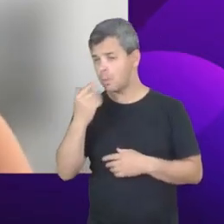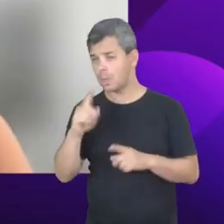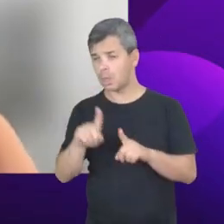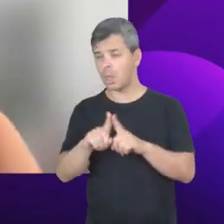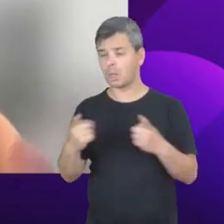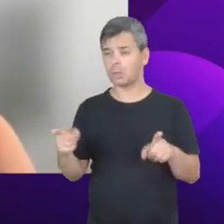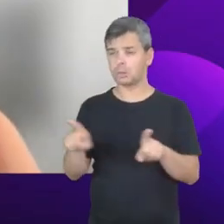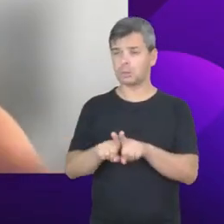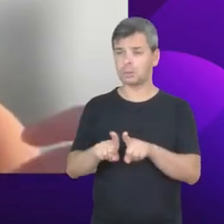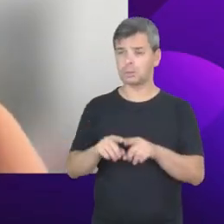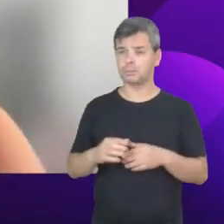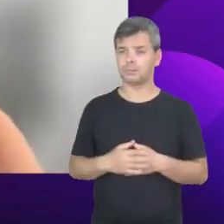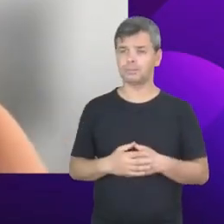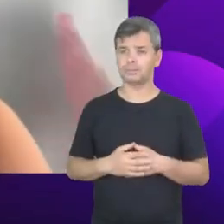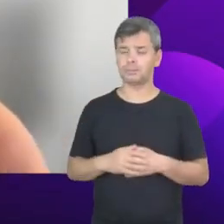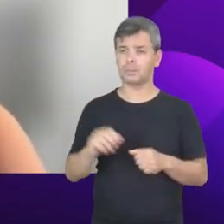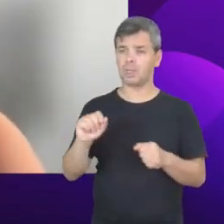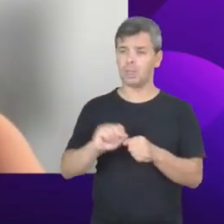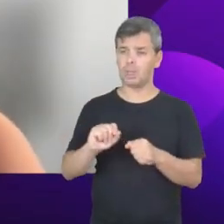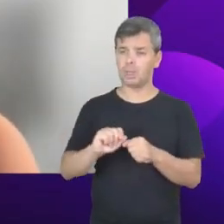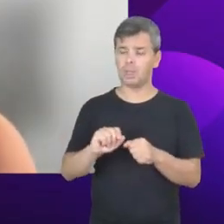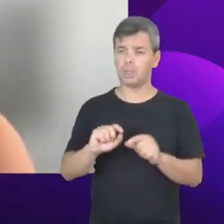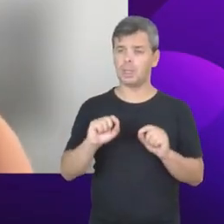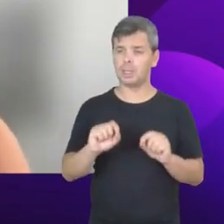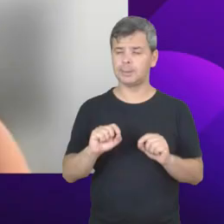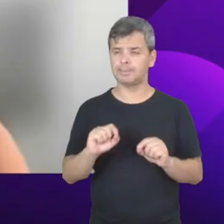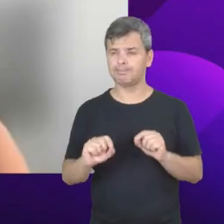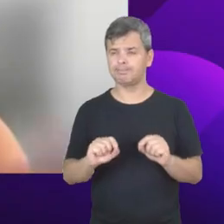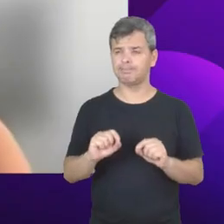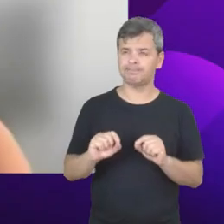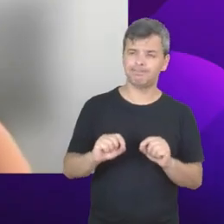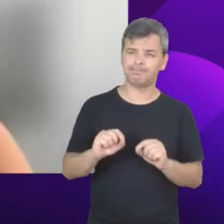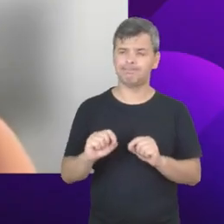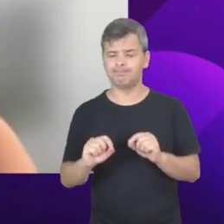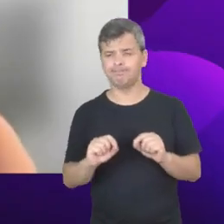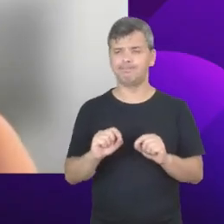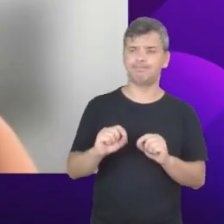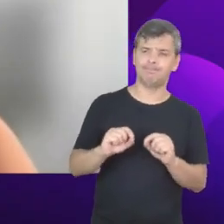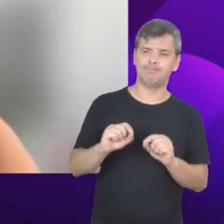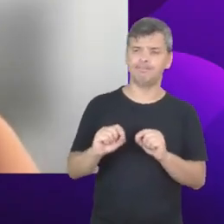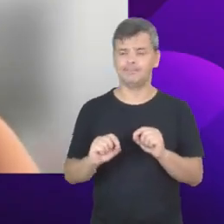também onde a gente faz aí a